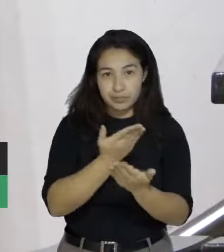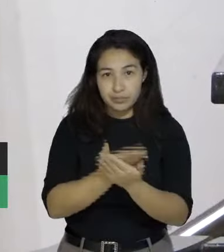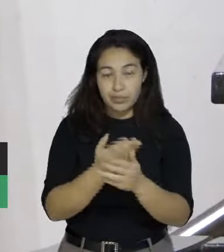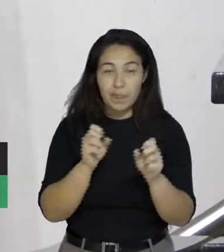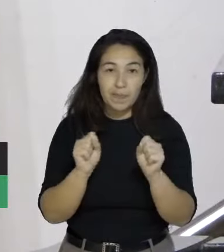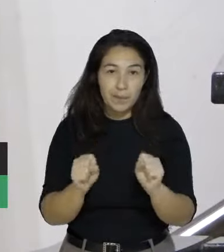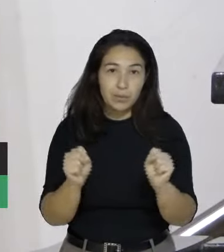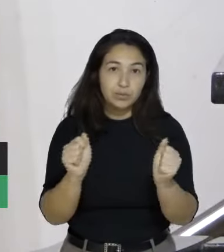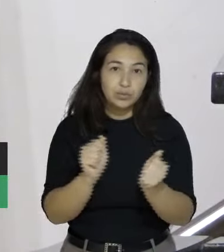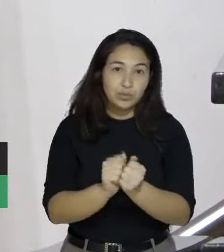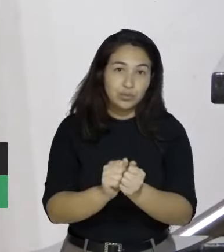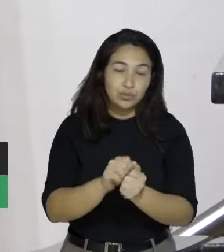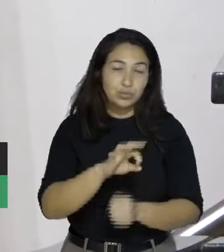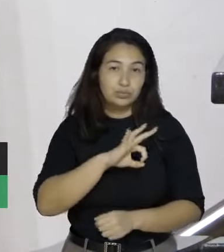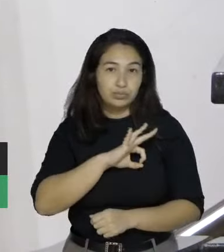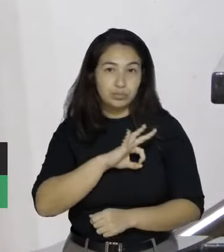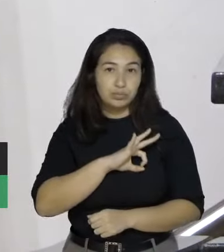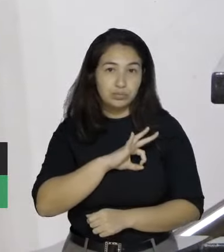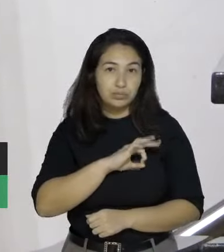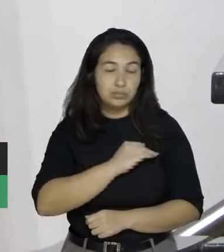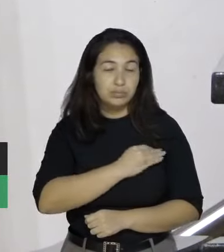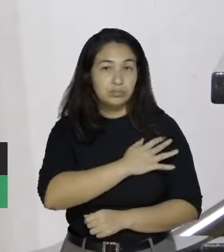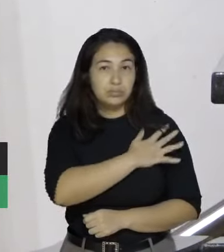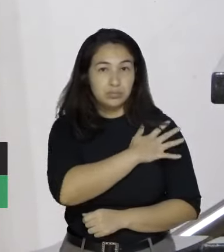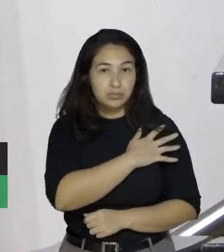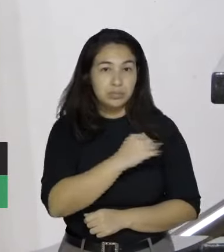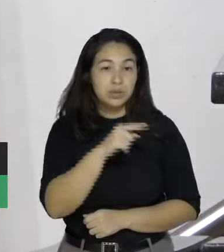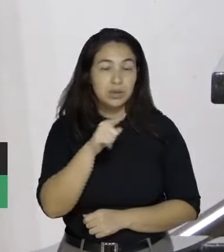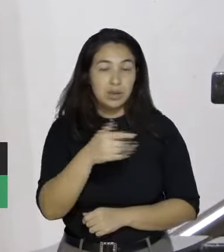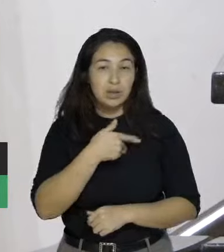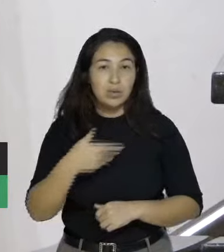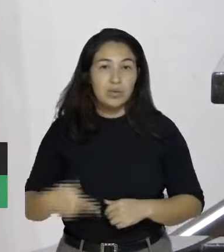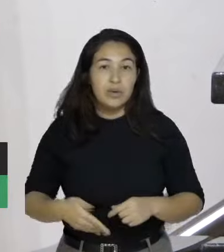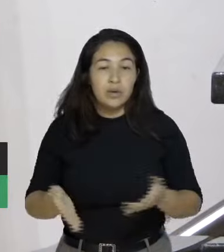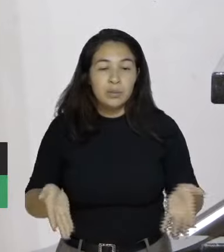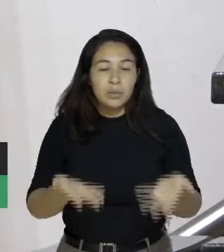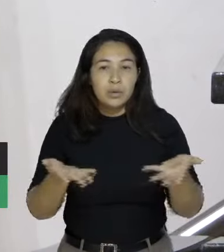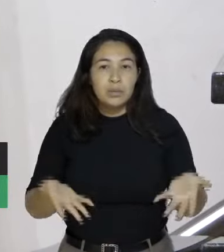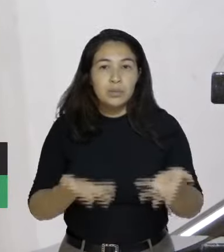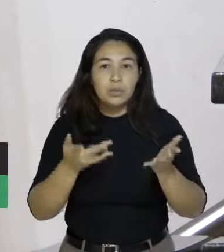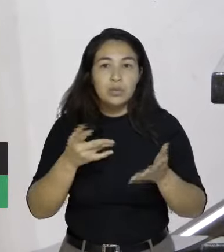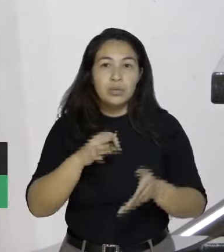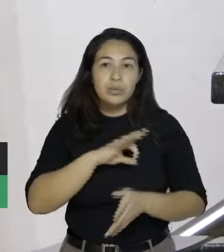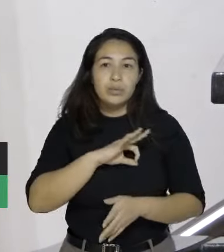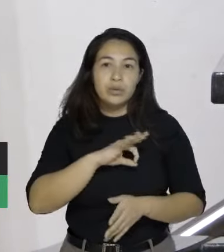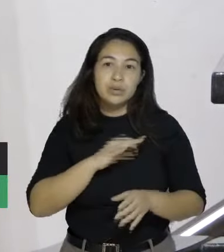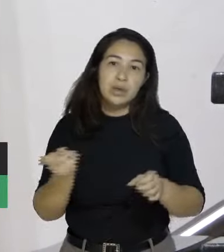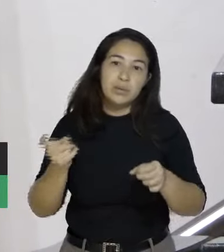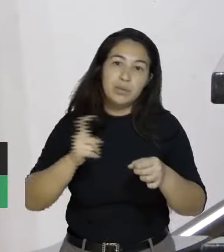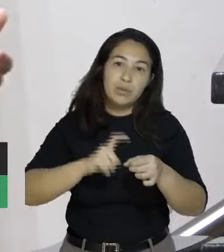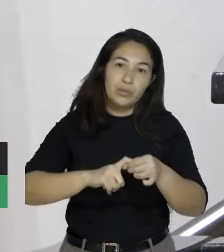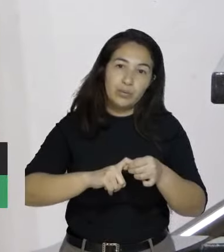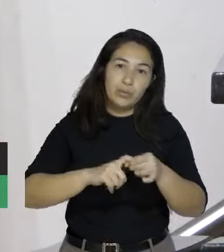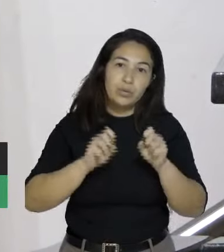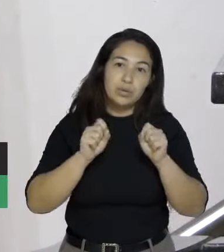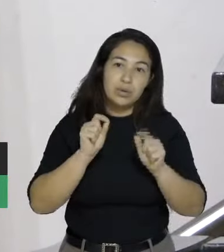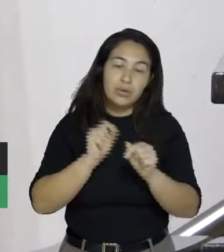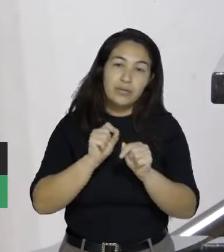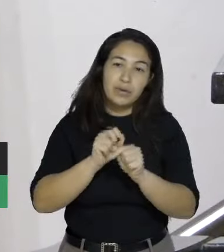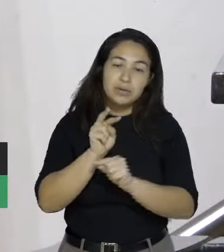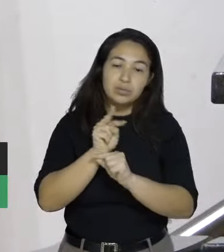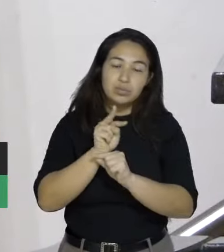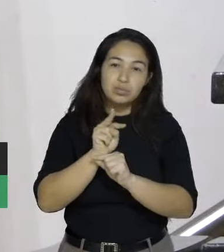a polícia militar tenho certeza o Governo está incentivar é os policiais a voltarem para fazer esse monitoramento quero parabenizar